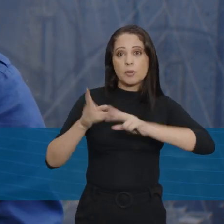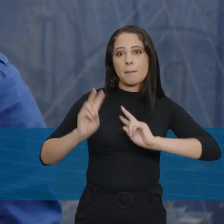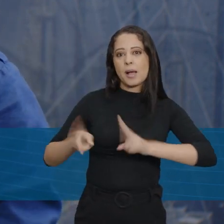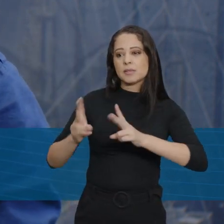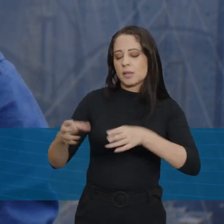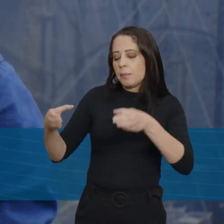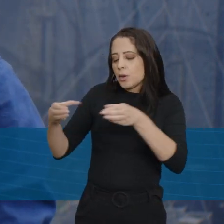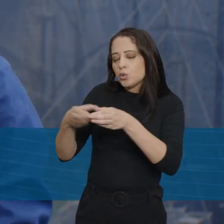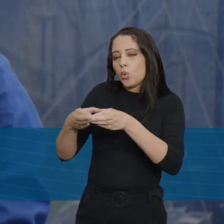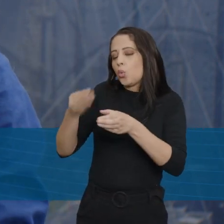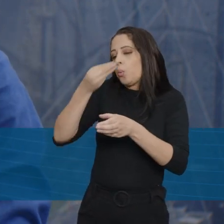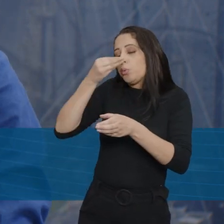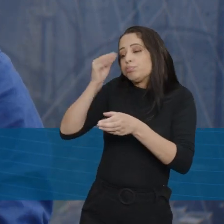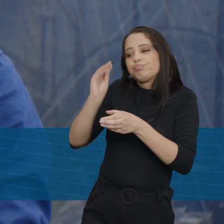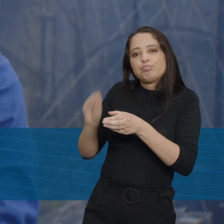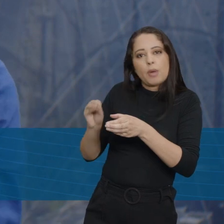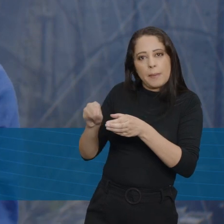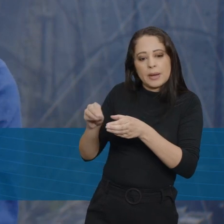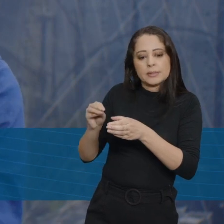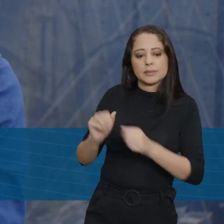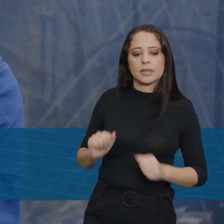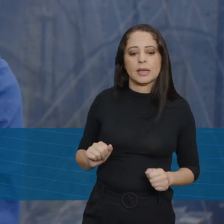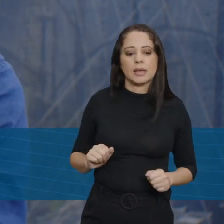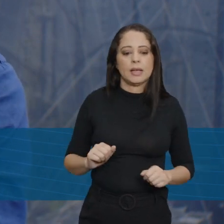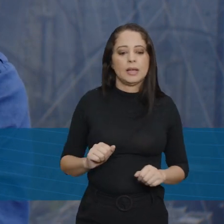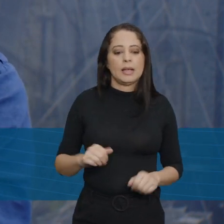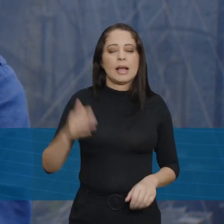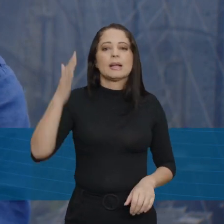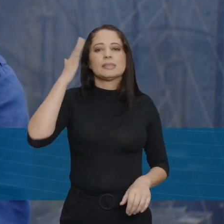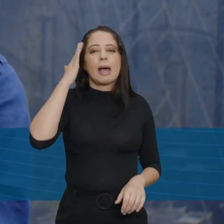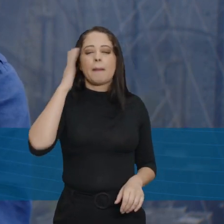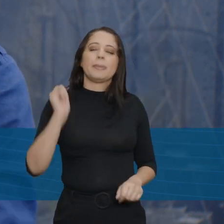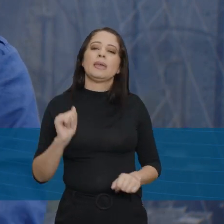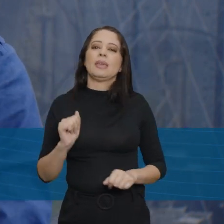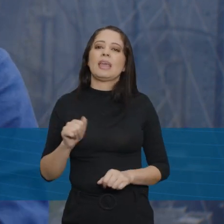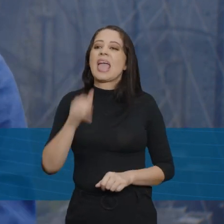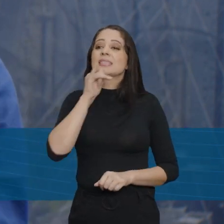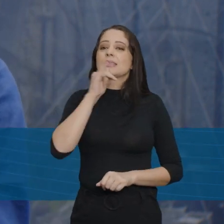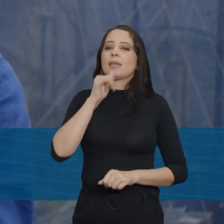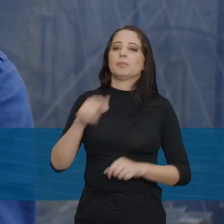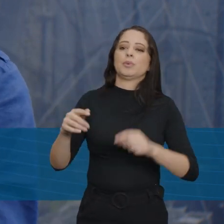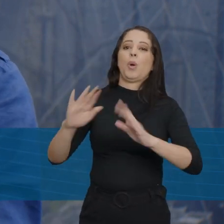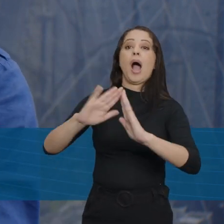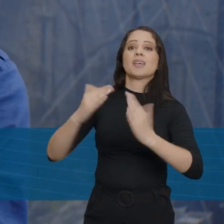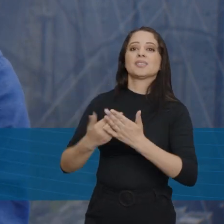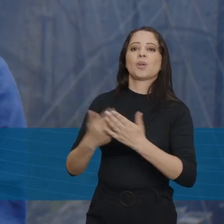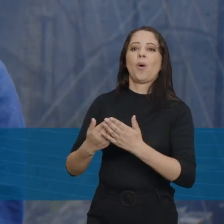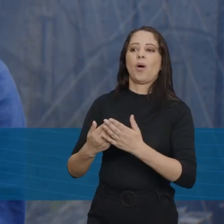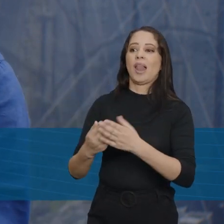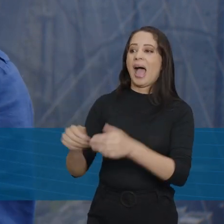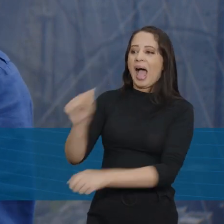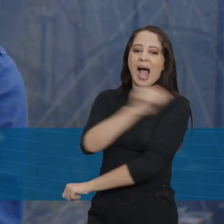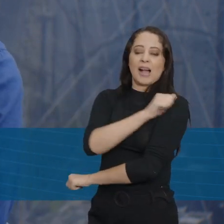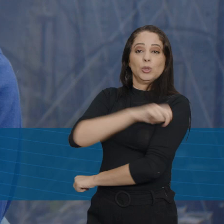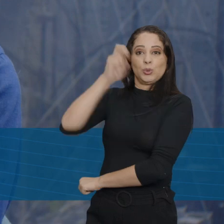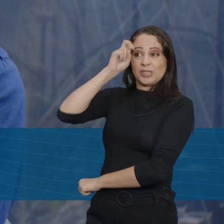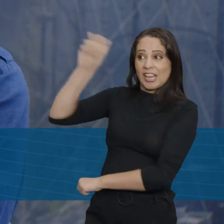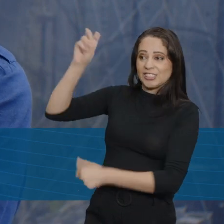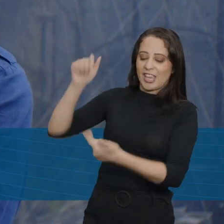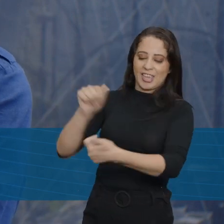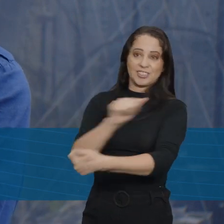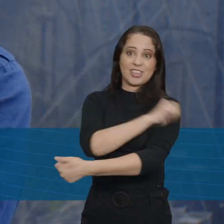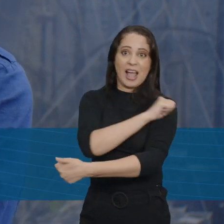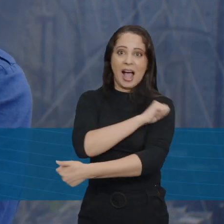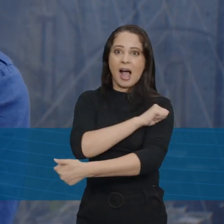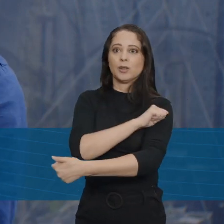vezes, menosprezada. Então, tem uma qualidade, como a gente brincou, né, com os alunos muito participativos, ou alunos muito inteligentes, alunos que se